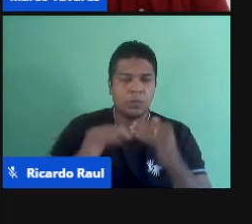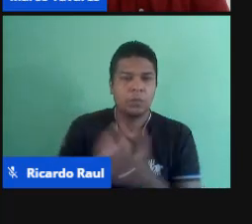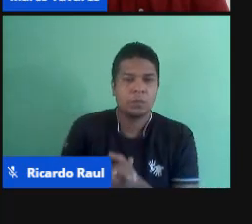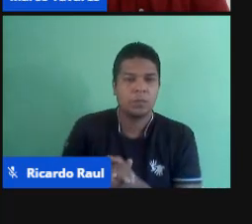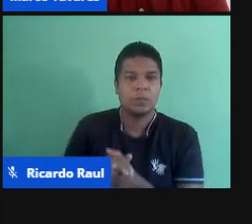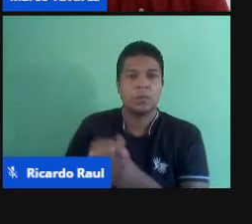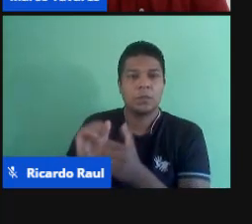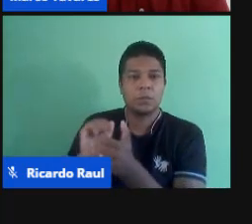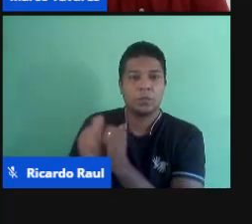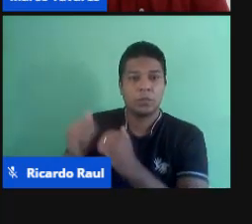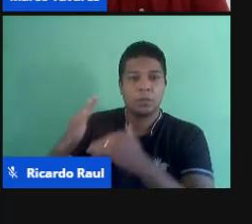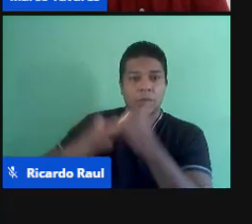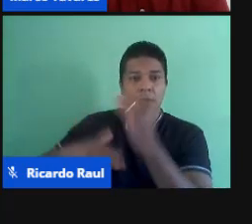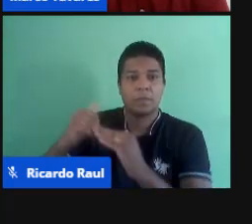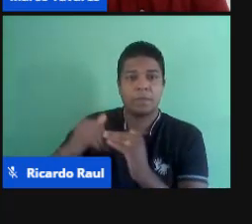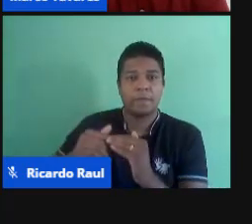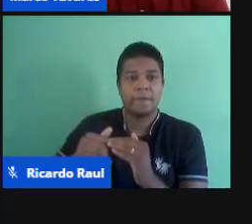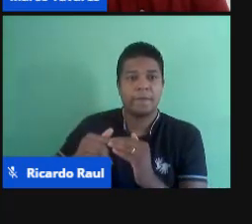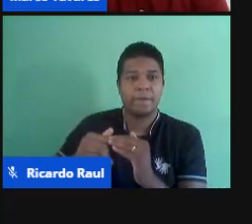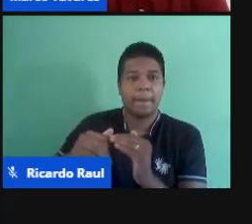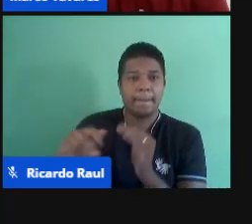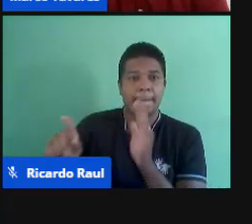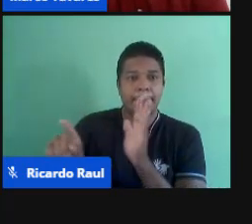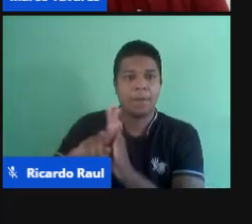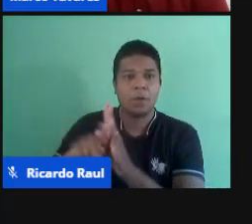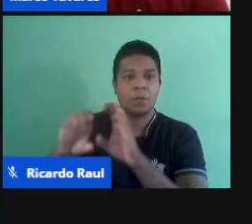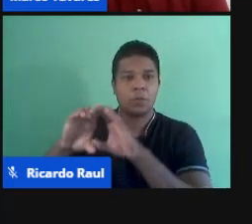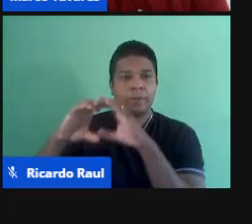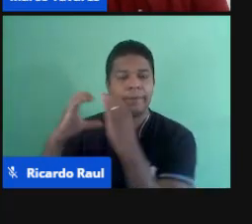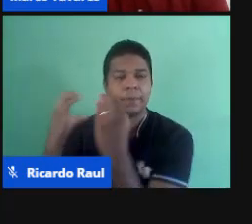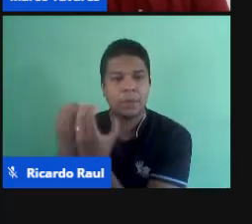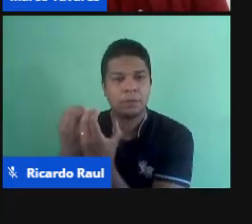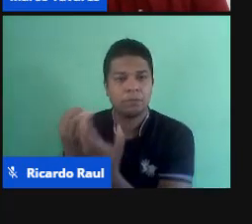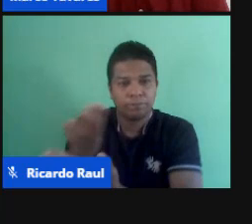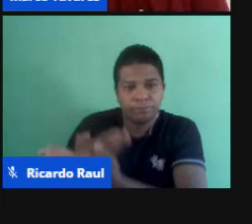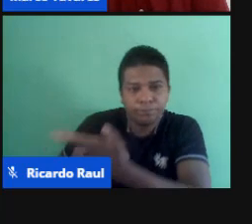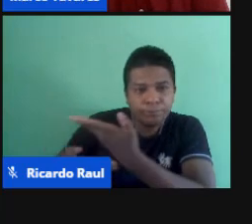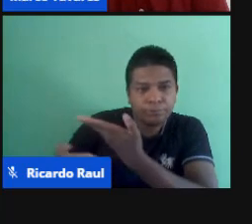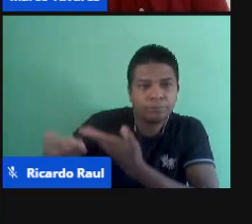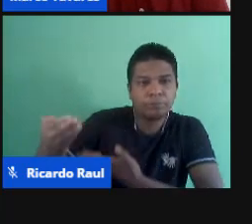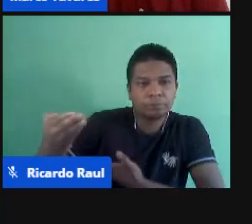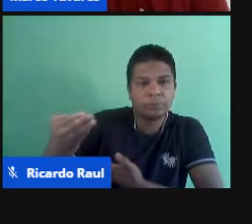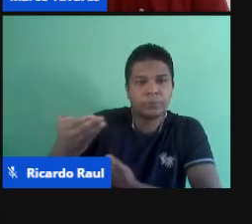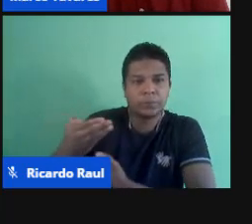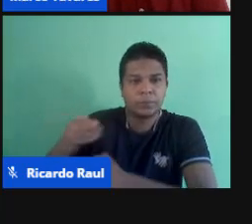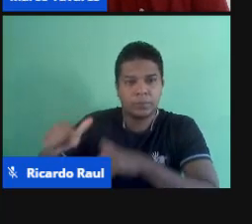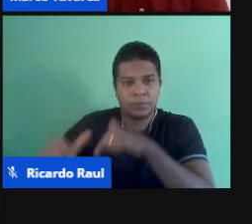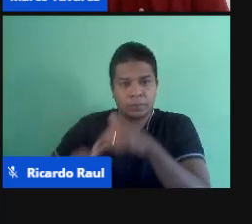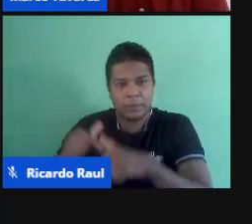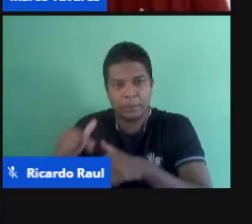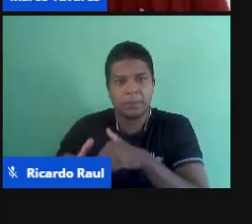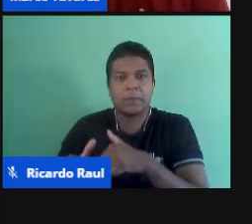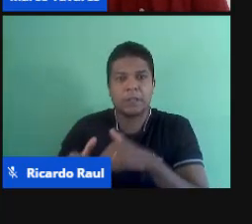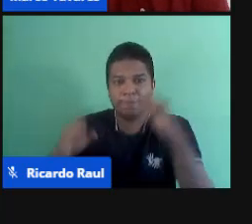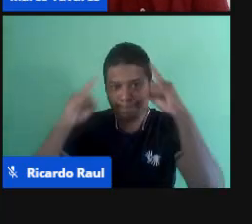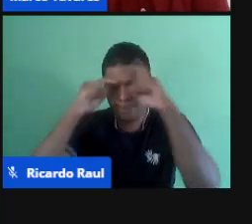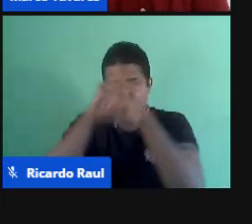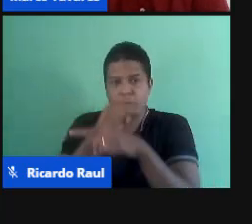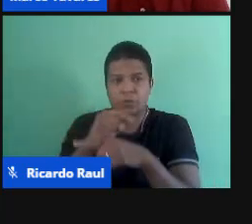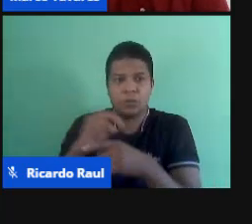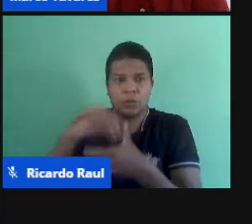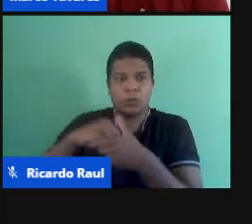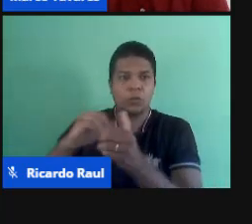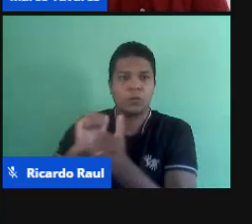era propriedade do clube. E aí ele mudou uma relação trabalhista que até hoje é conflitante no futebol